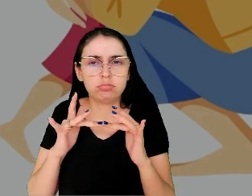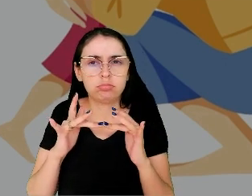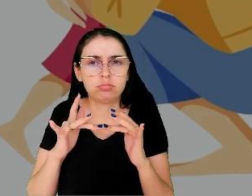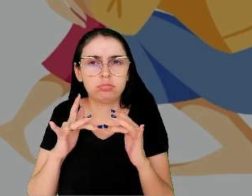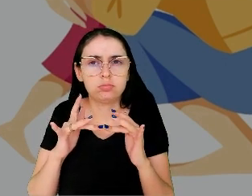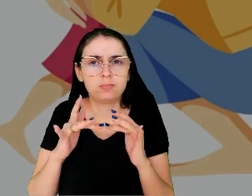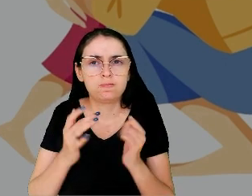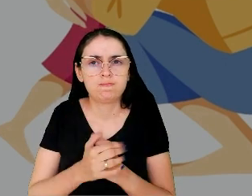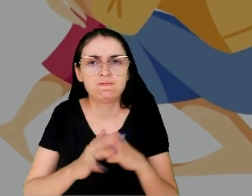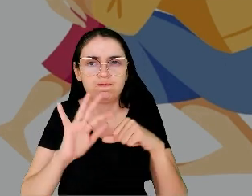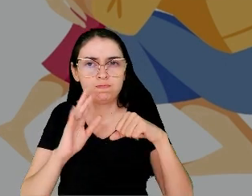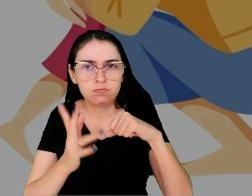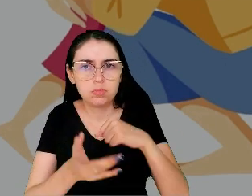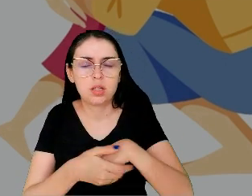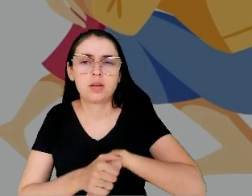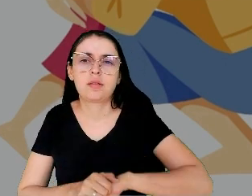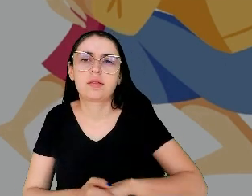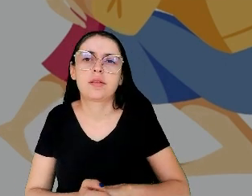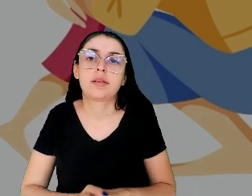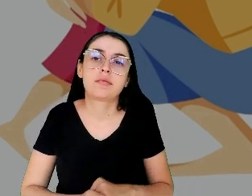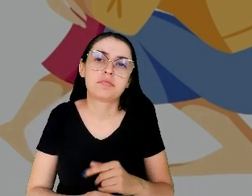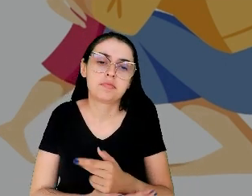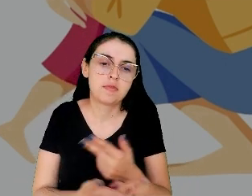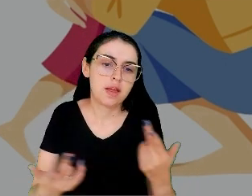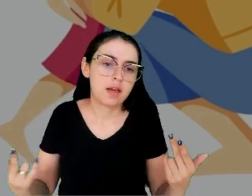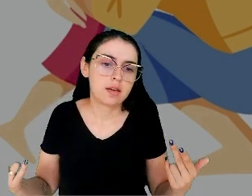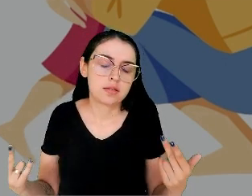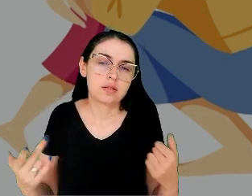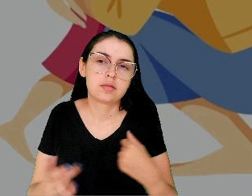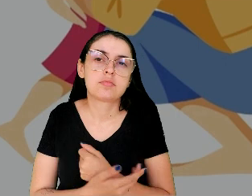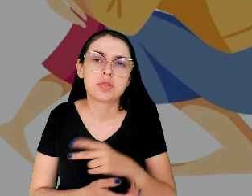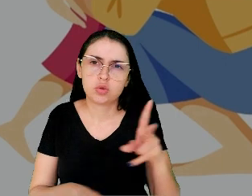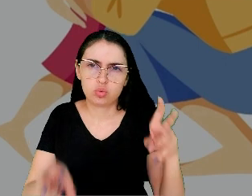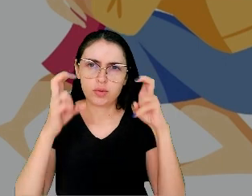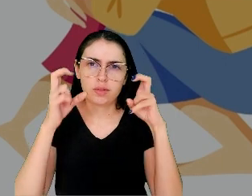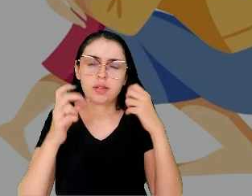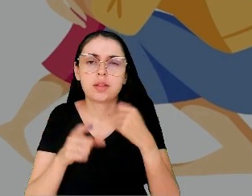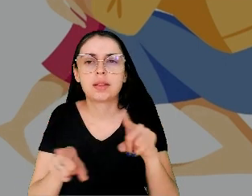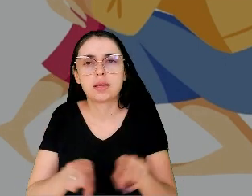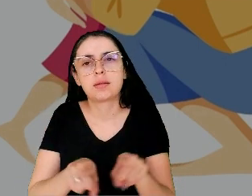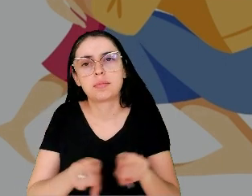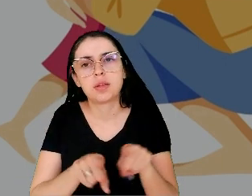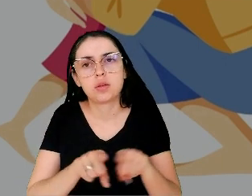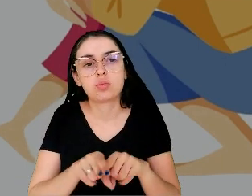às pandemias, eu já digo as pandemias, chamando atenção aqui também